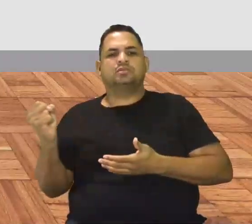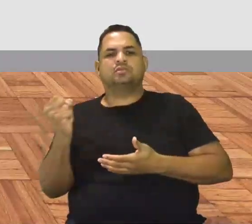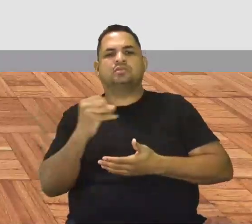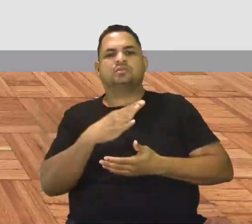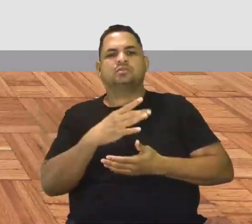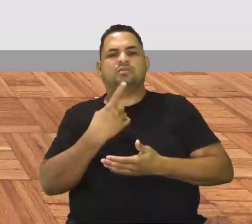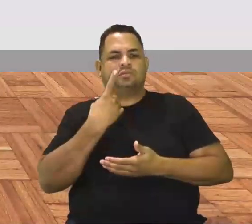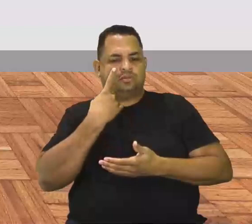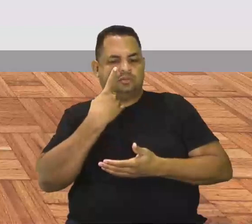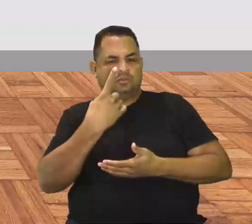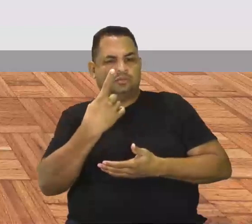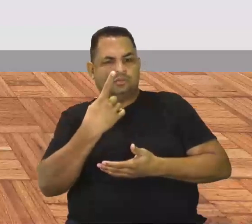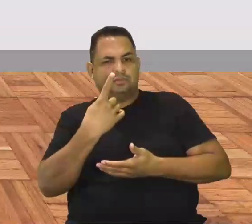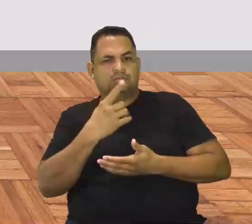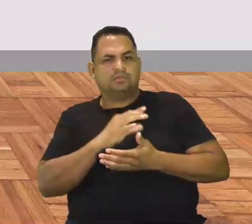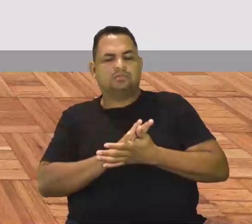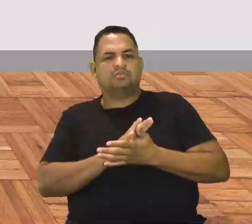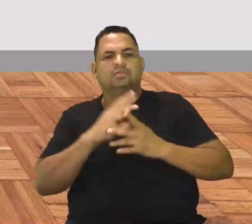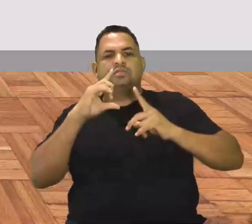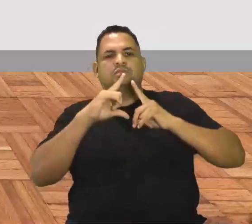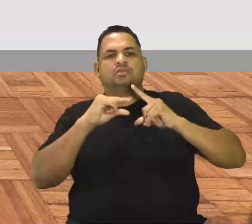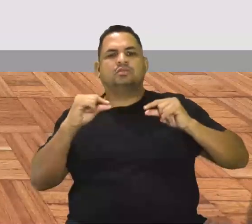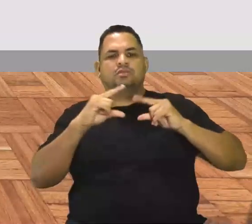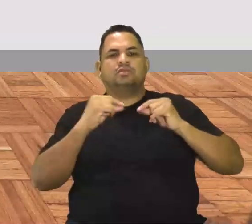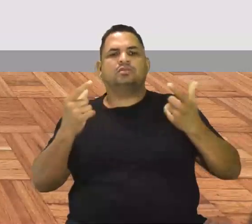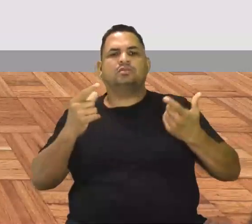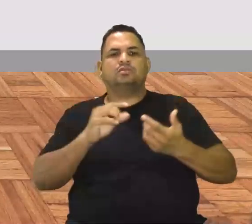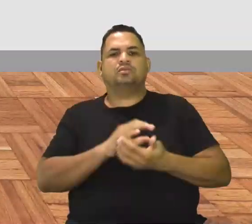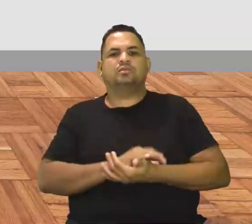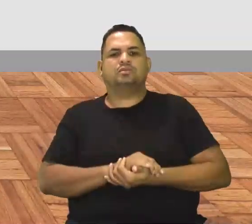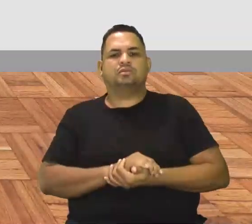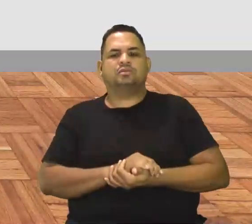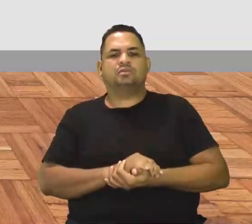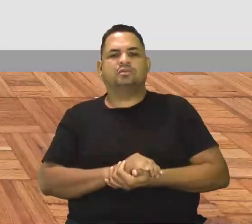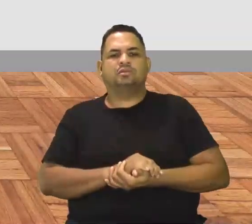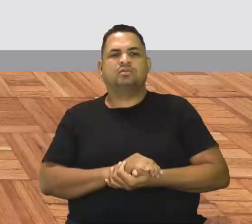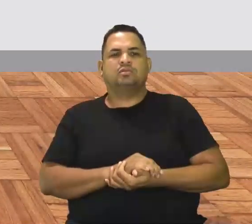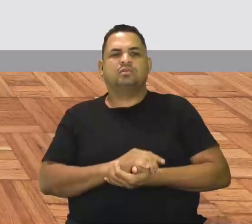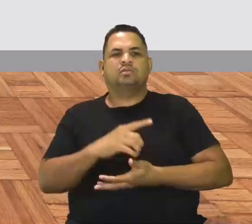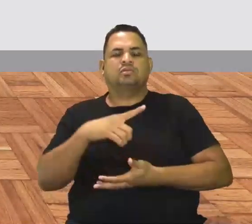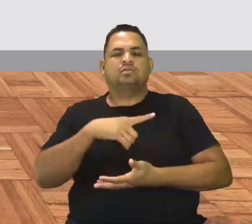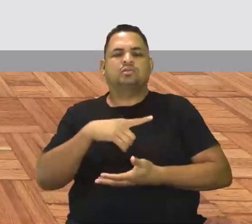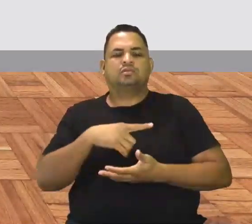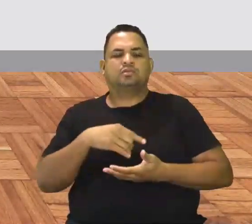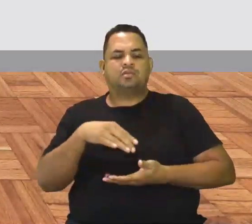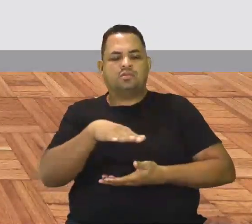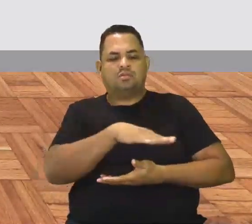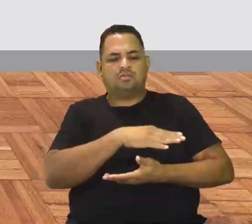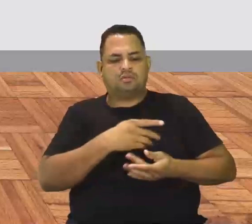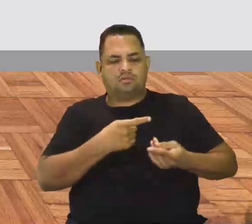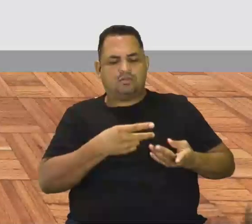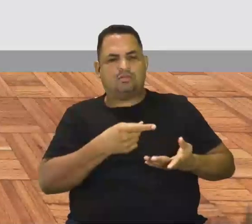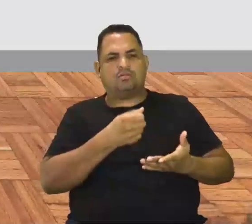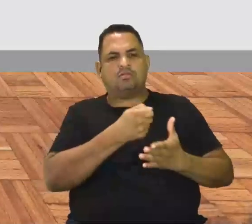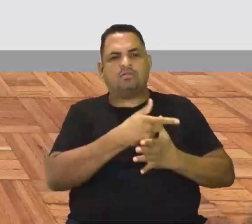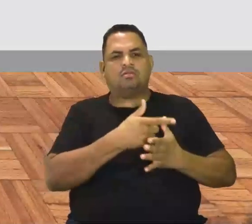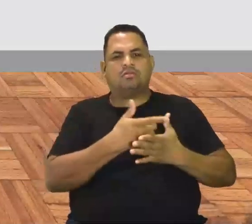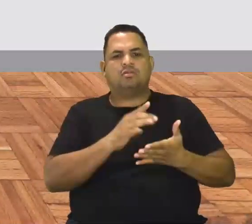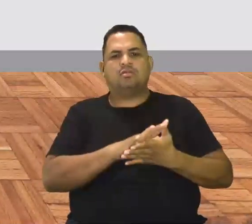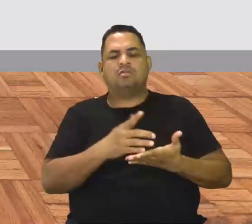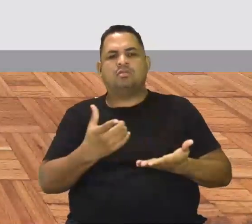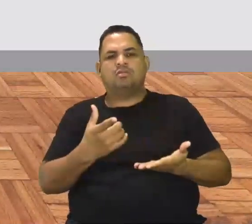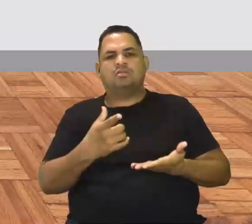visão que nós vamos ter do Japão. Então, teve o mercado norte-americano, só que o mercado